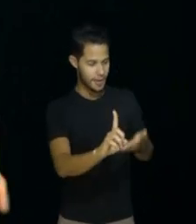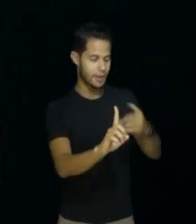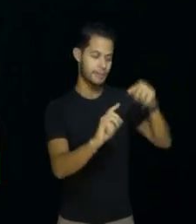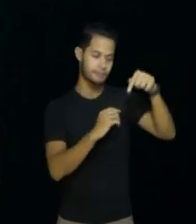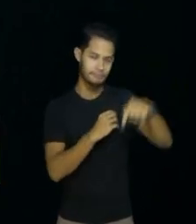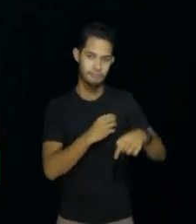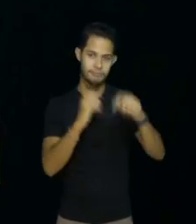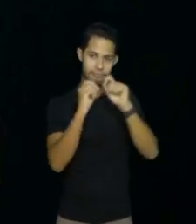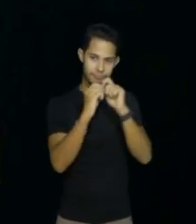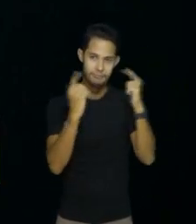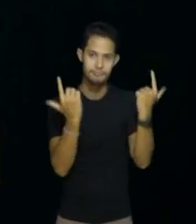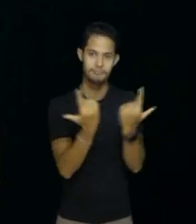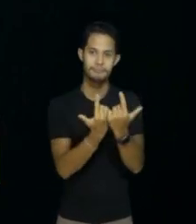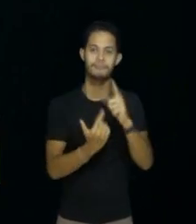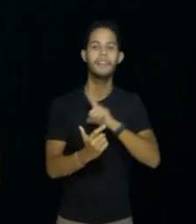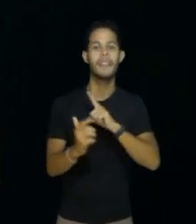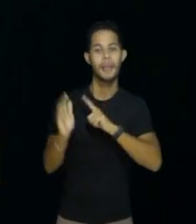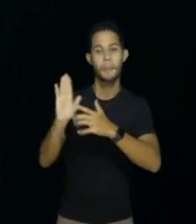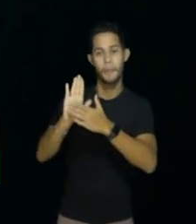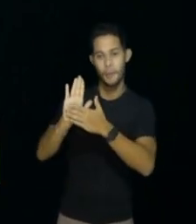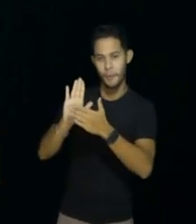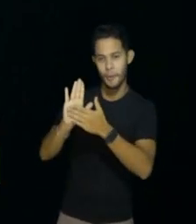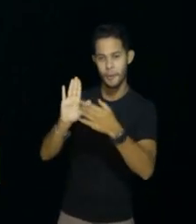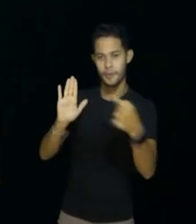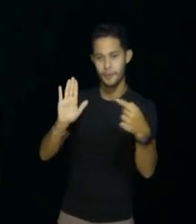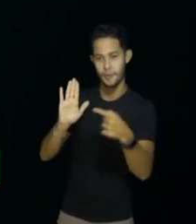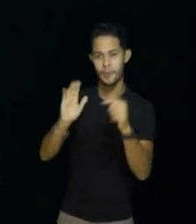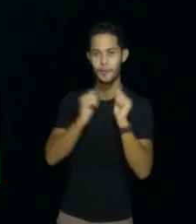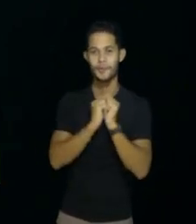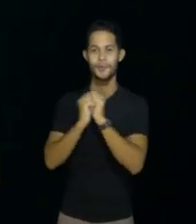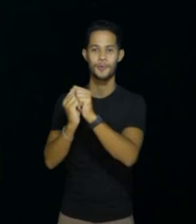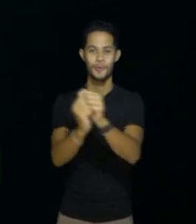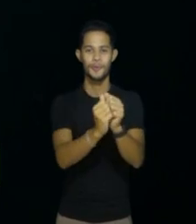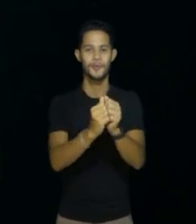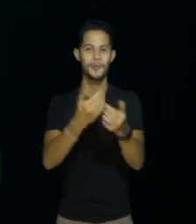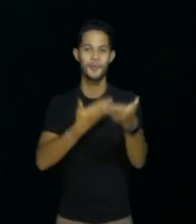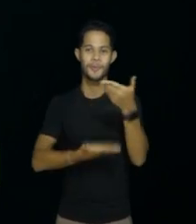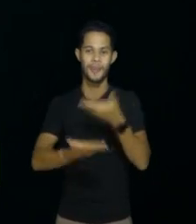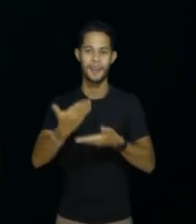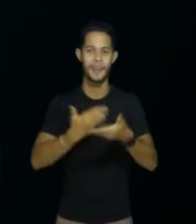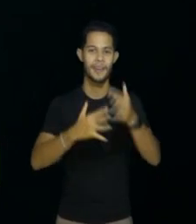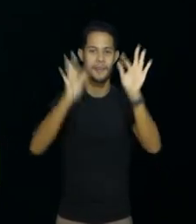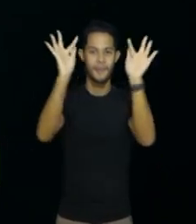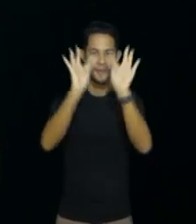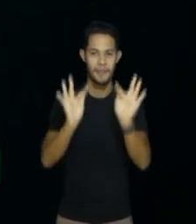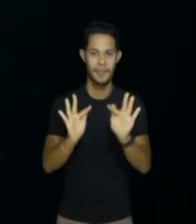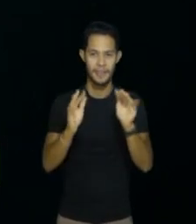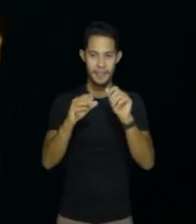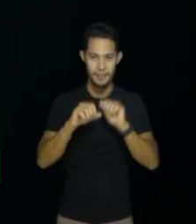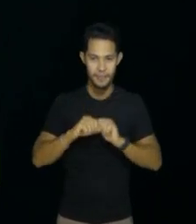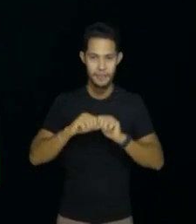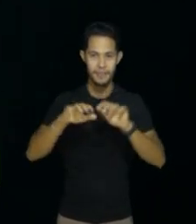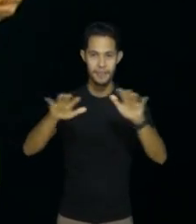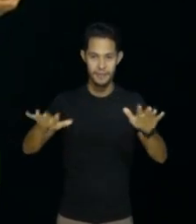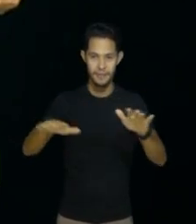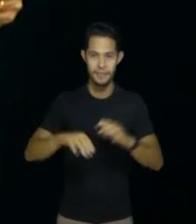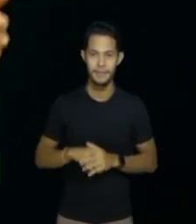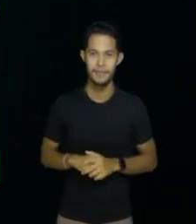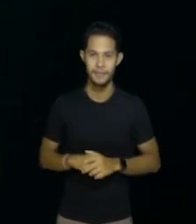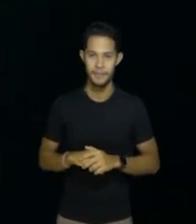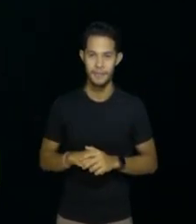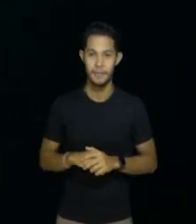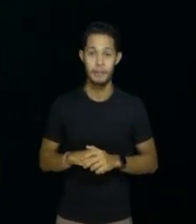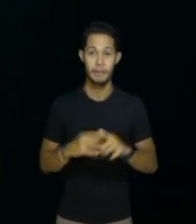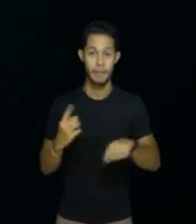tem um grande propósito, que é juntos cooperar pela felicidade. E trago o exemplo da Cooper para demonstrar um dos segredos do sucesso de Blumenau: